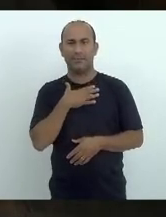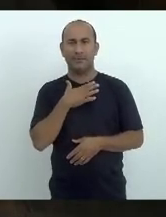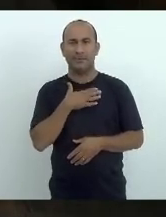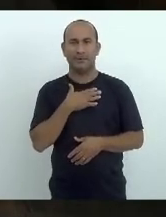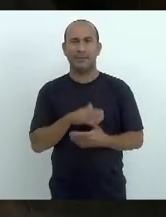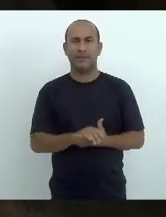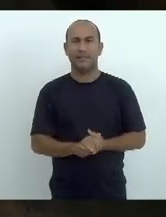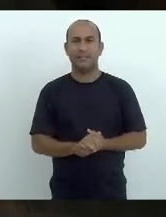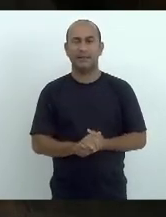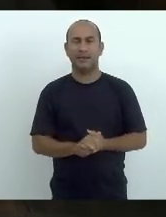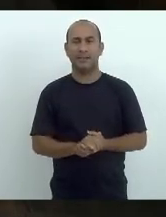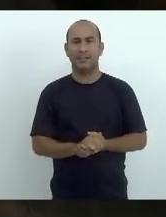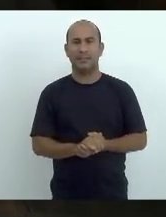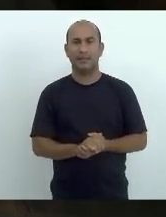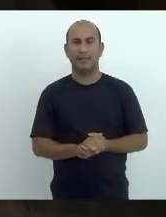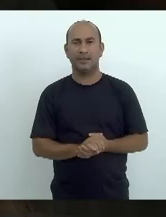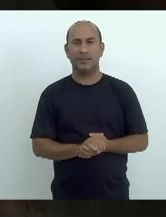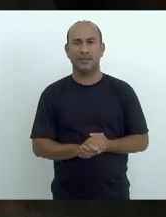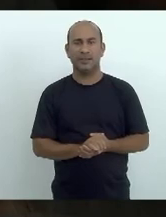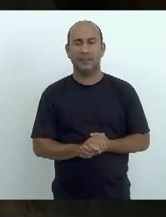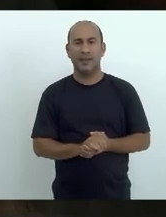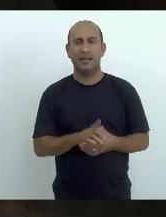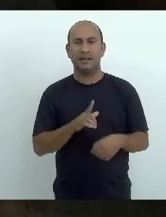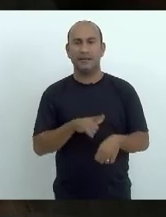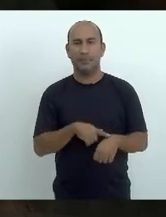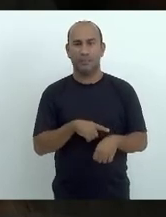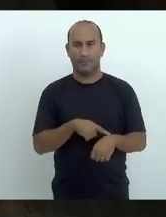que eu quero chegar nessa